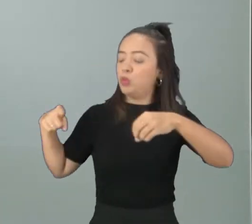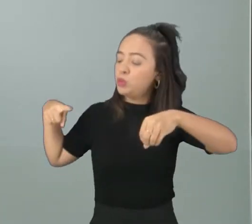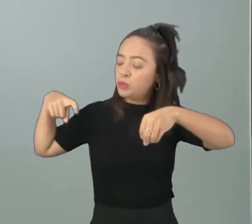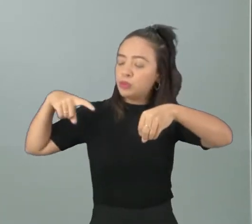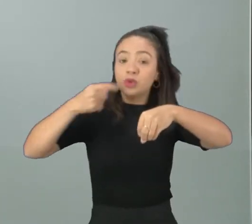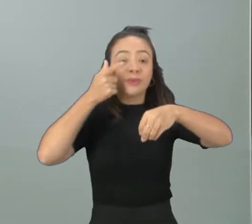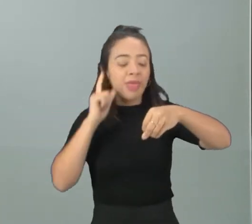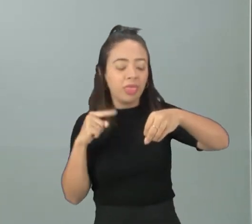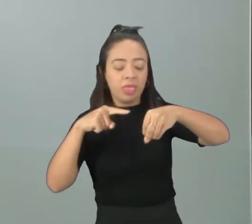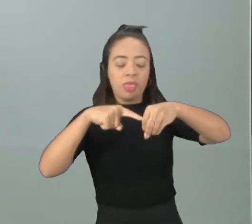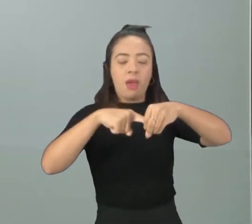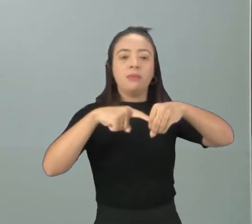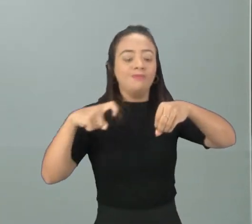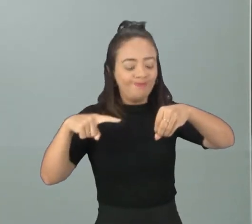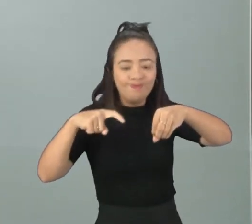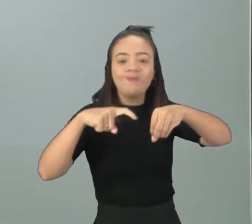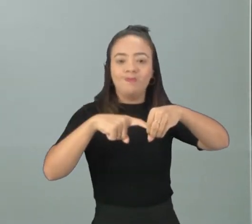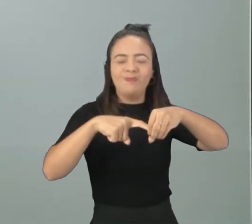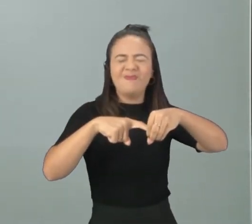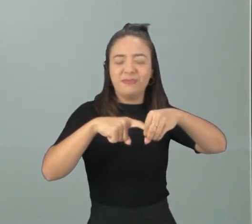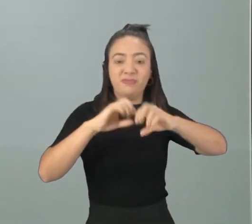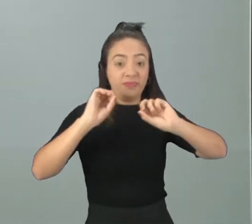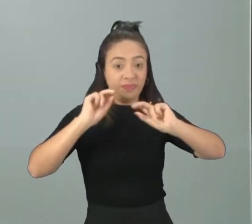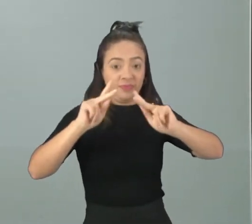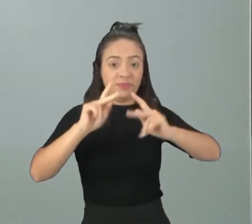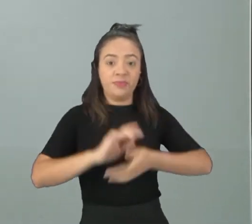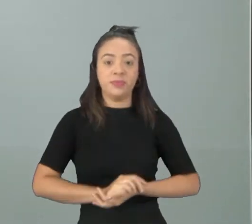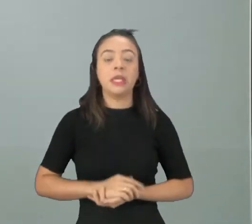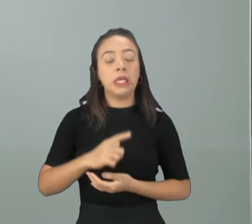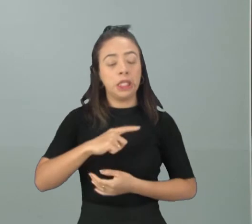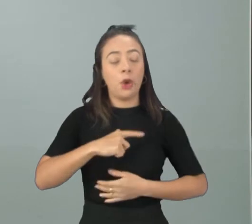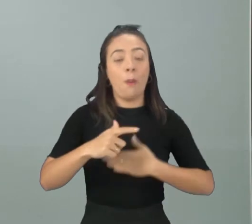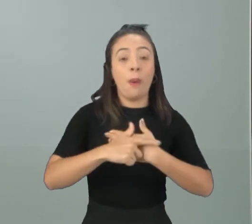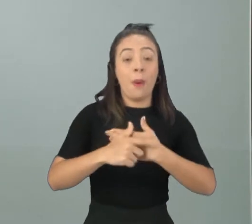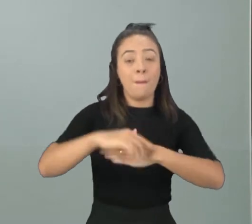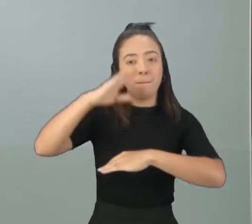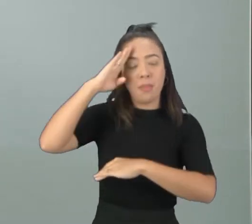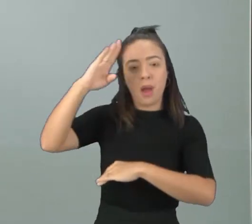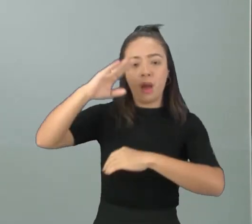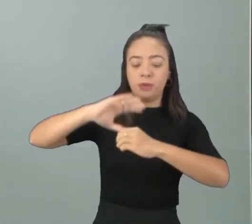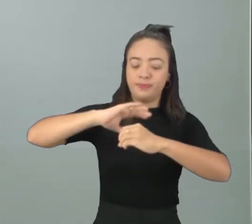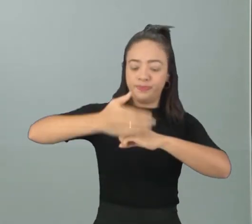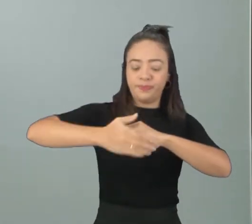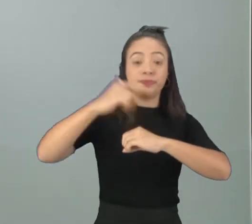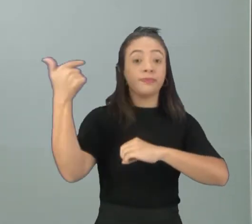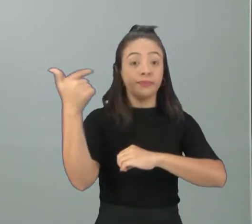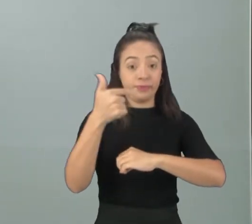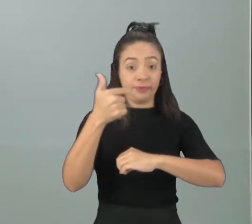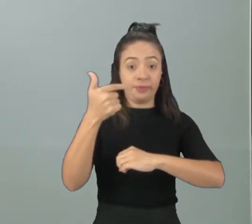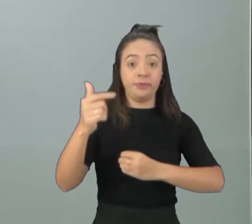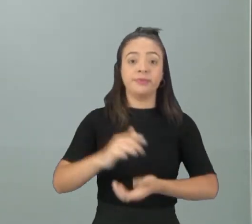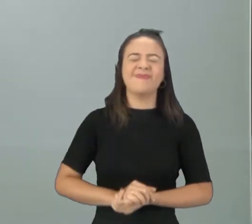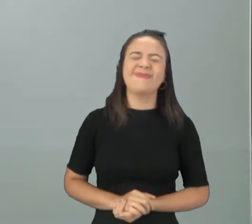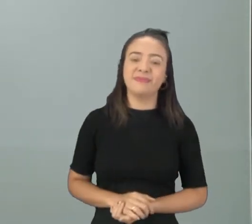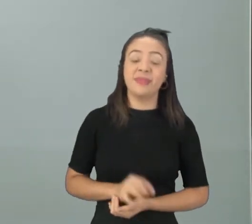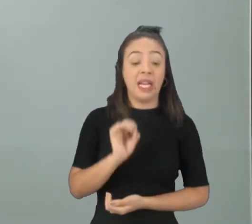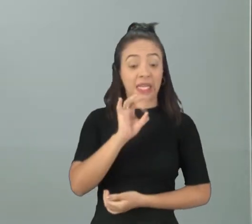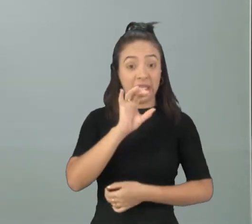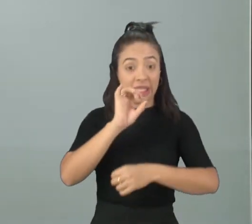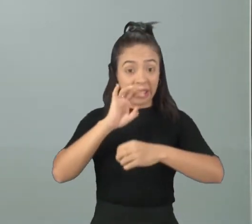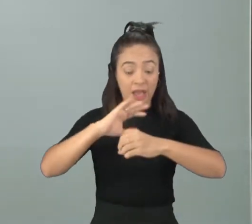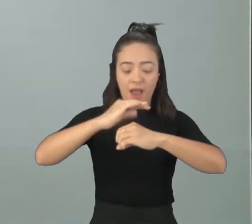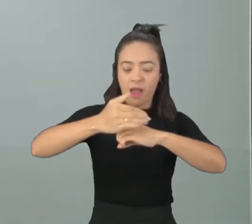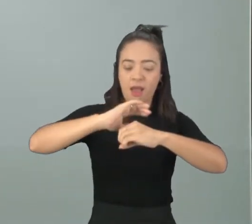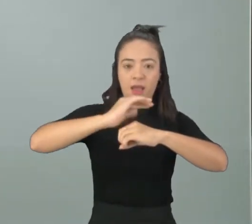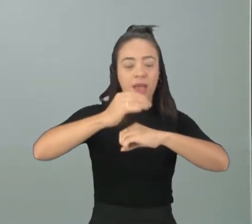espermatozoide penetre um ovócito, tá bom? Então essa é a função principal da zona pelúcida, tá? Então vejam que cada função tem a